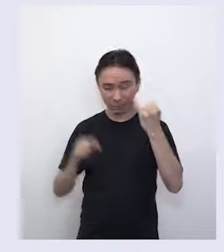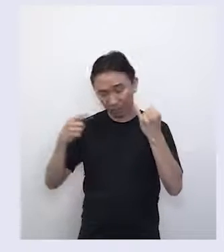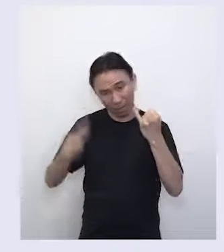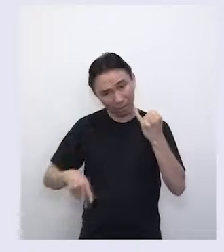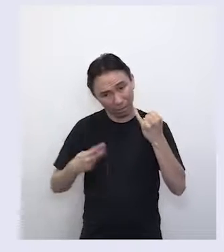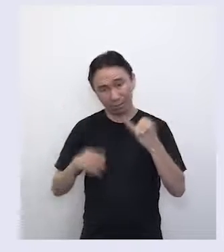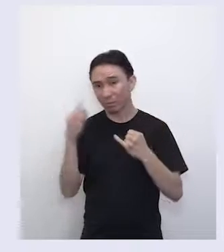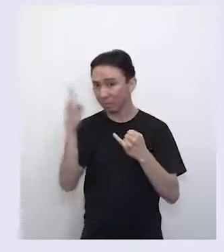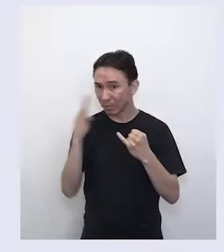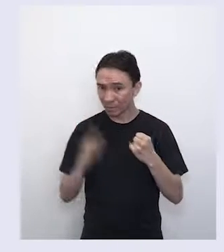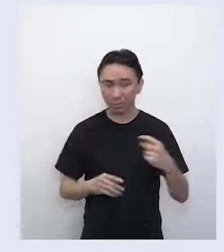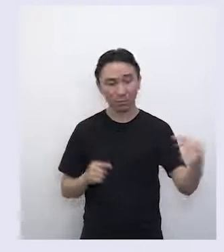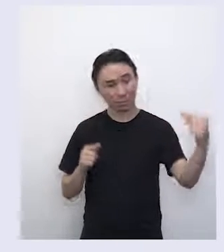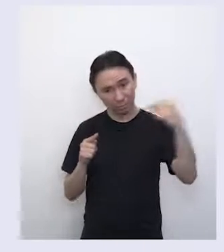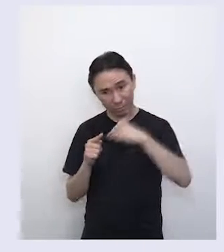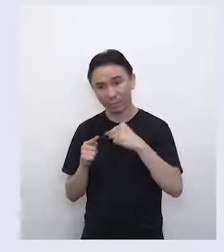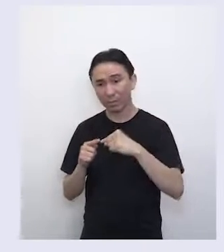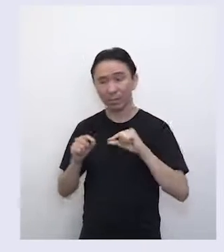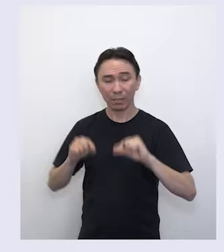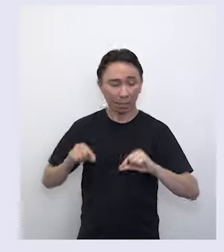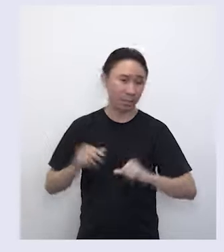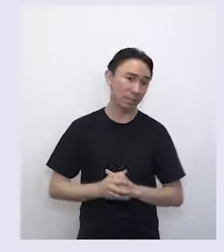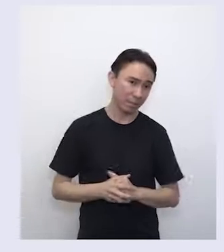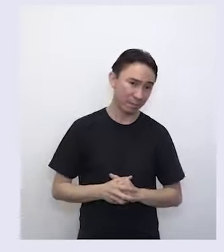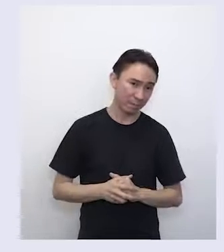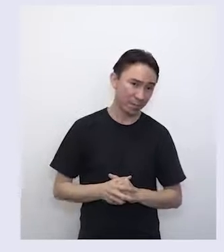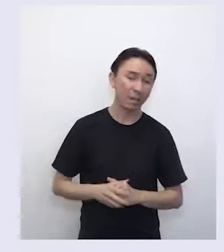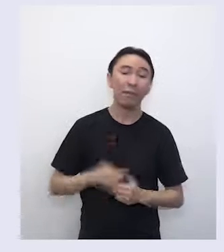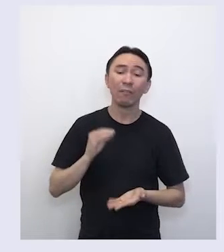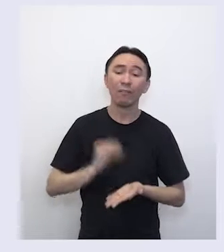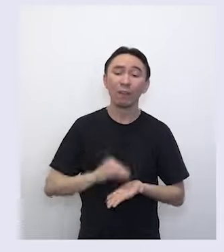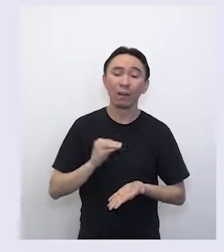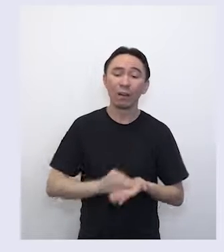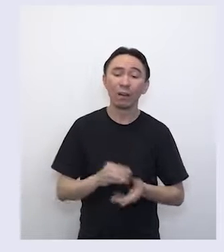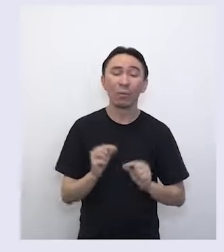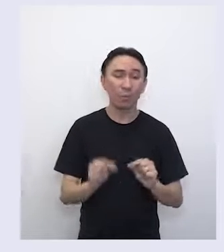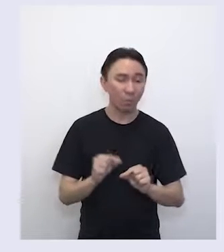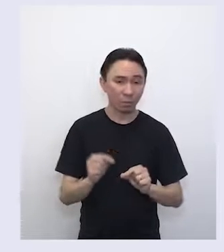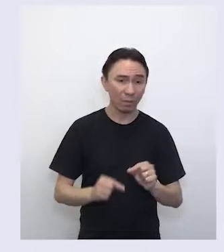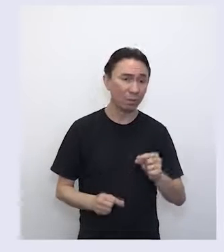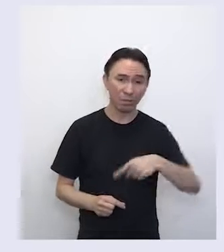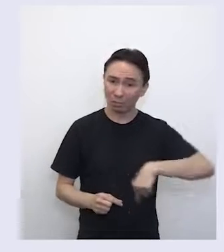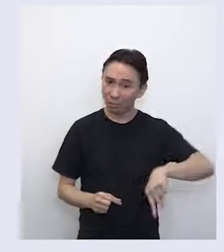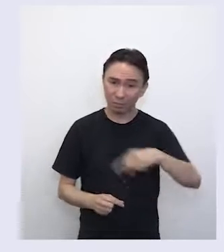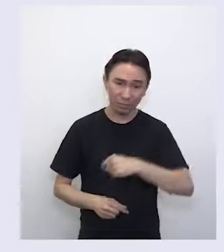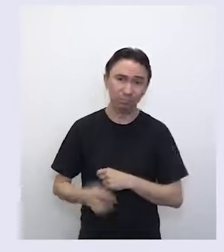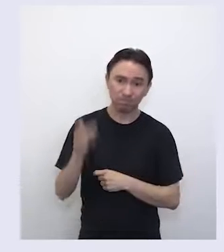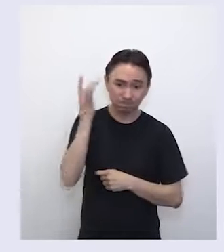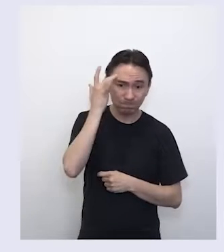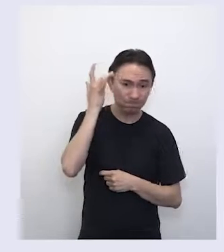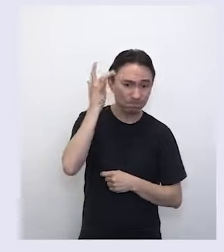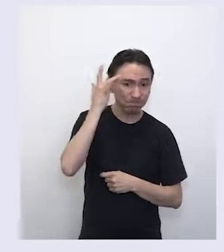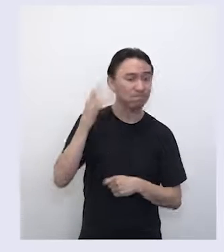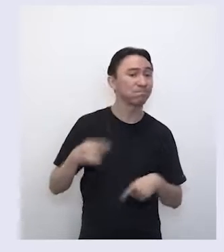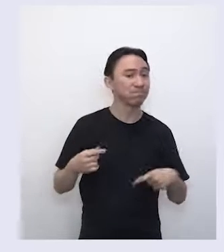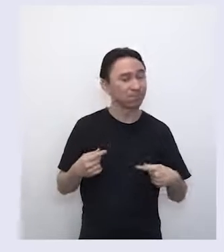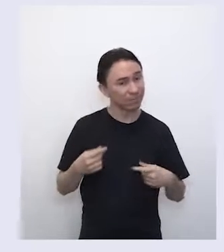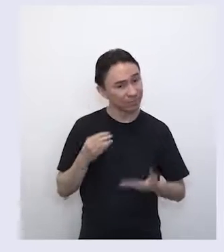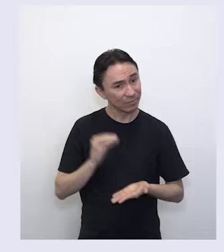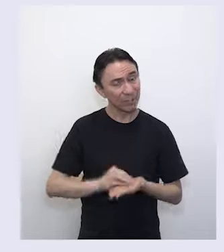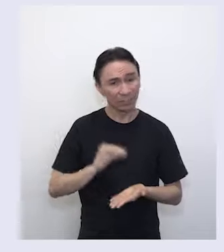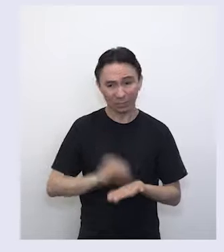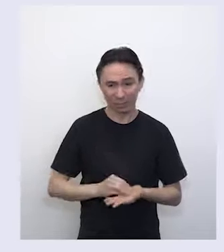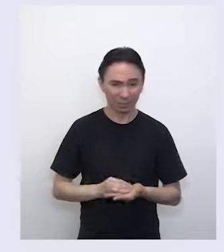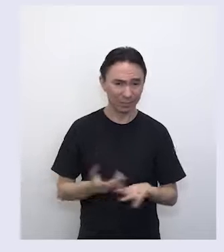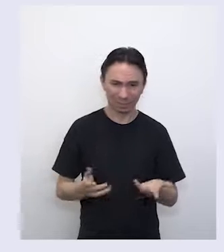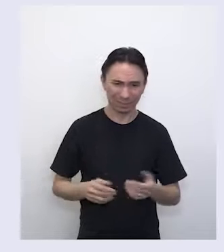aqui. Então, falta aí a gente ter um pouco mais de conscientização, porque os combustíveis fósseis, que a gente sabe quais